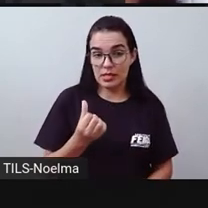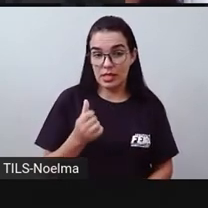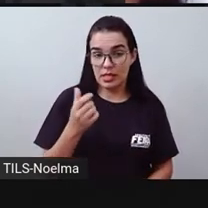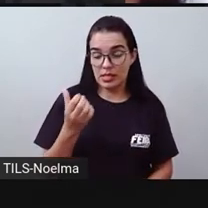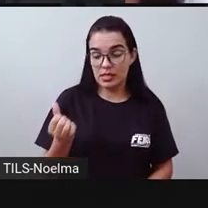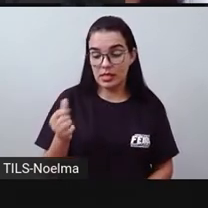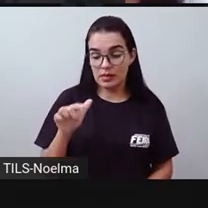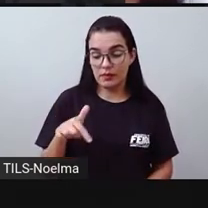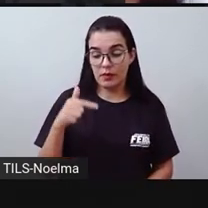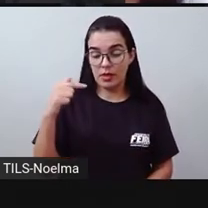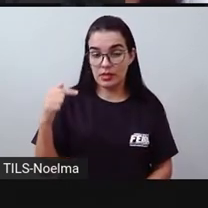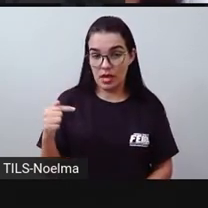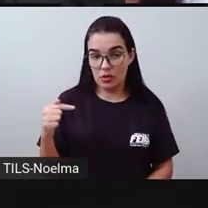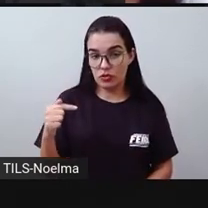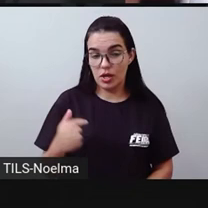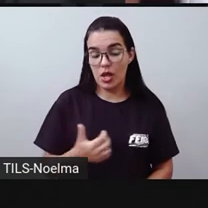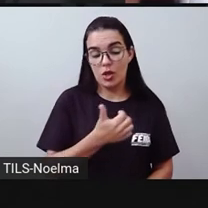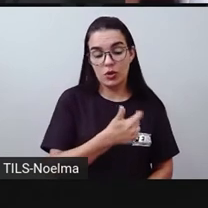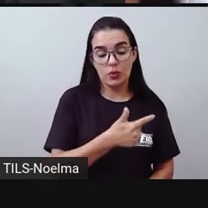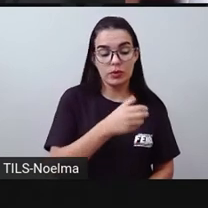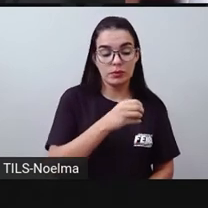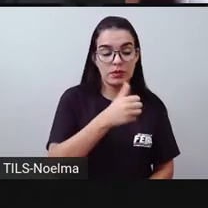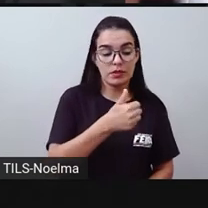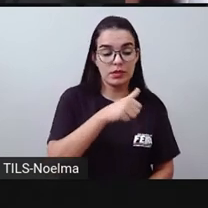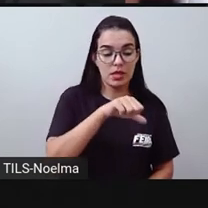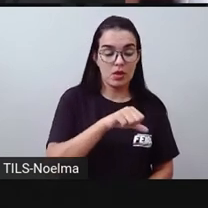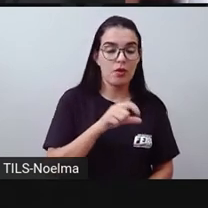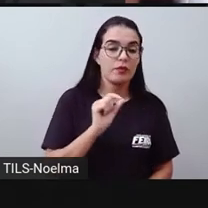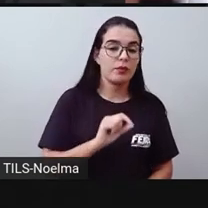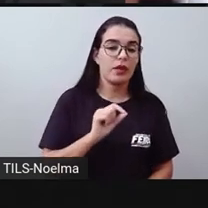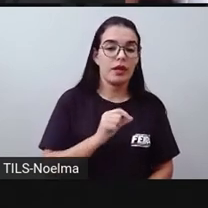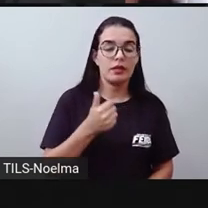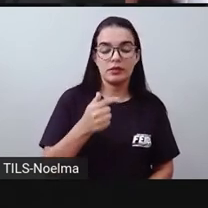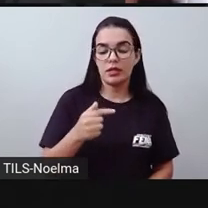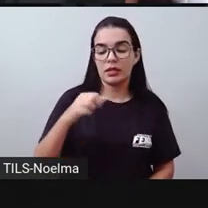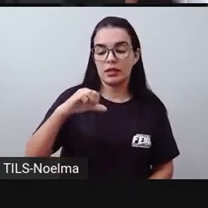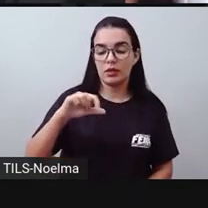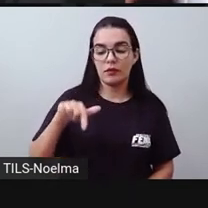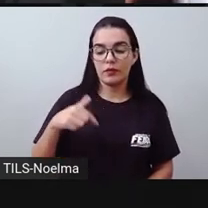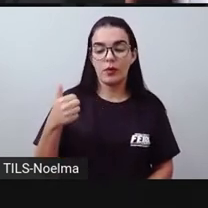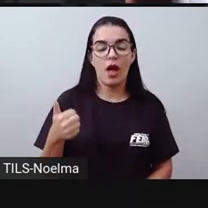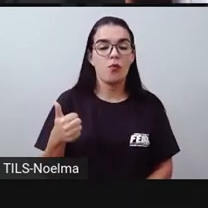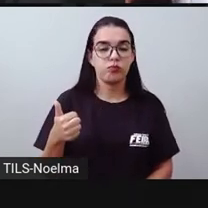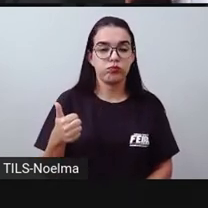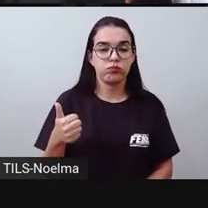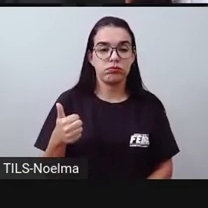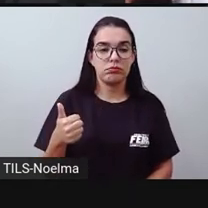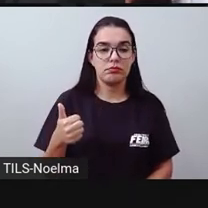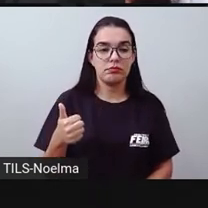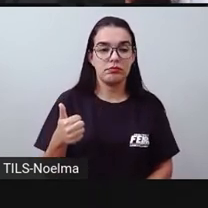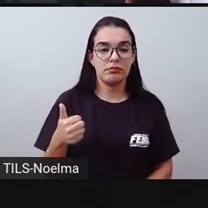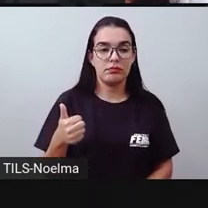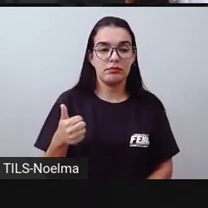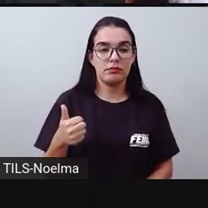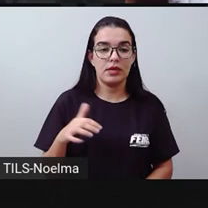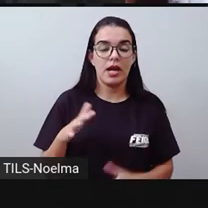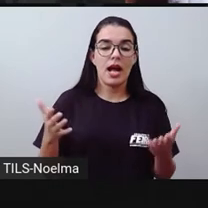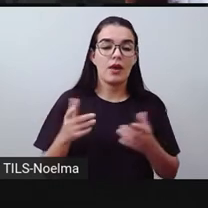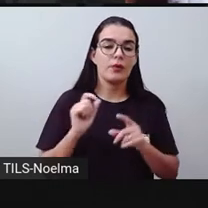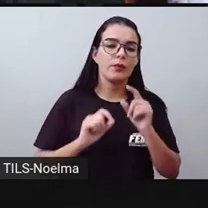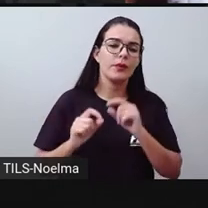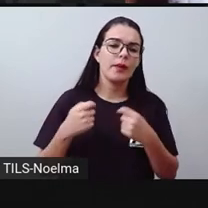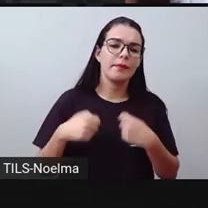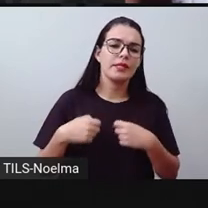66,7 milhões de toneladas, e em 2019 passou para 79,1 milhões. O que que a gente